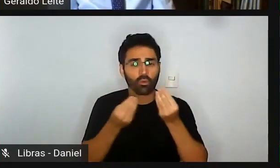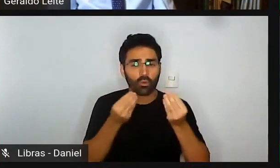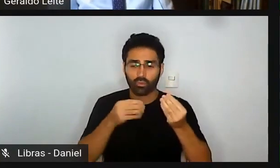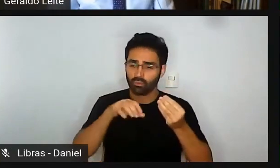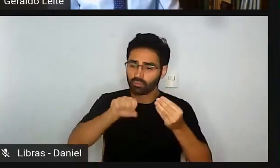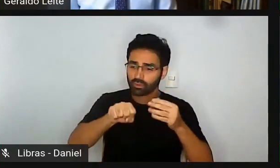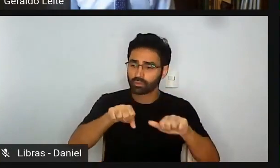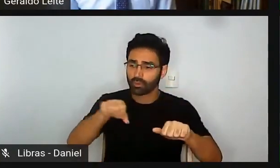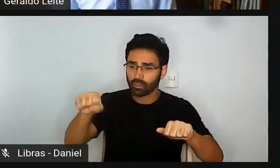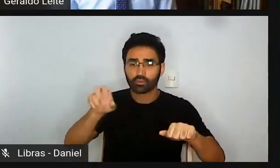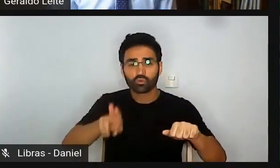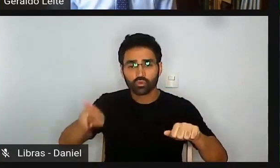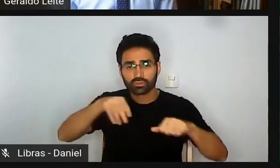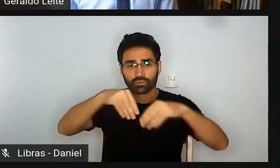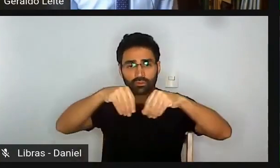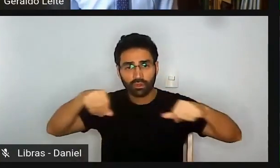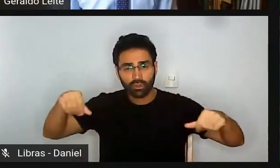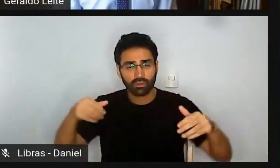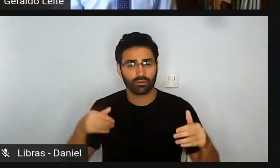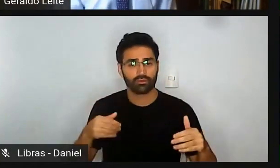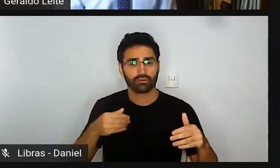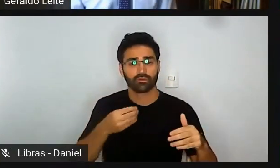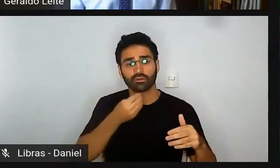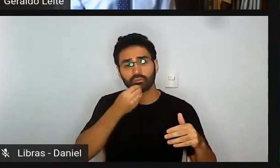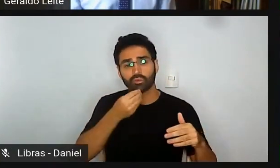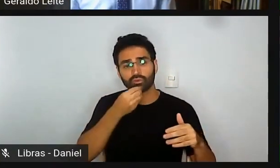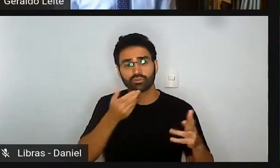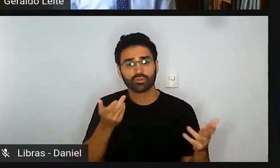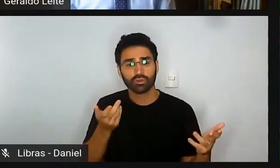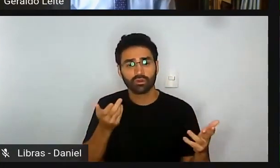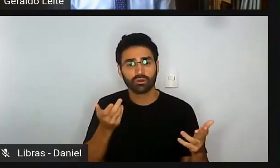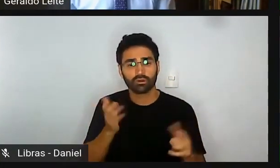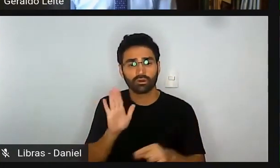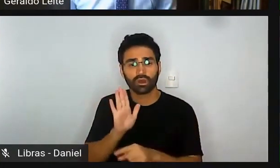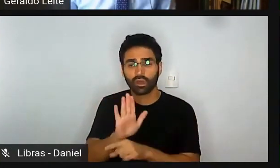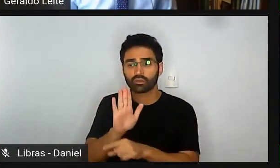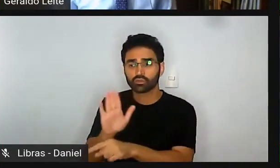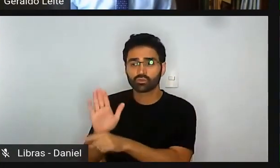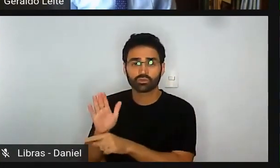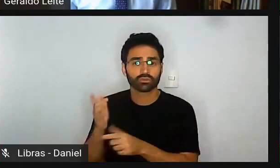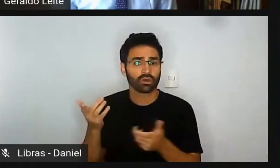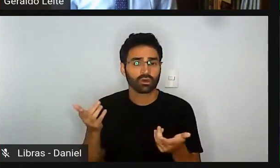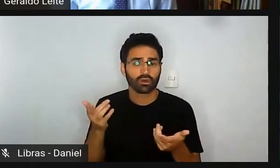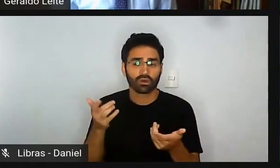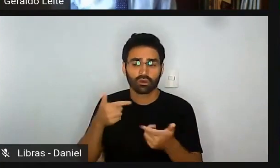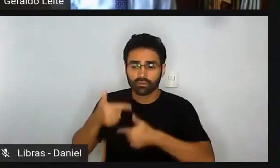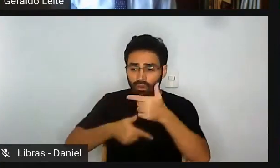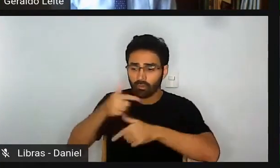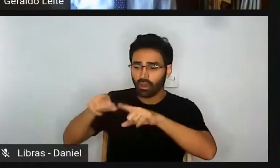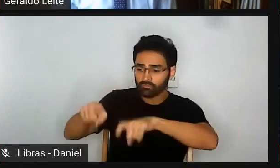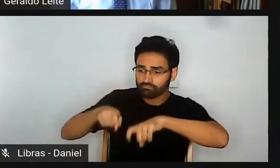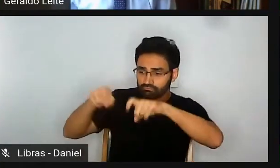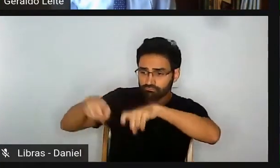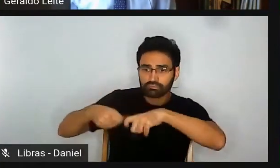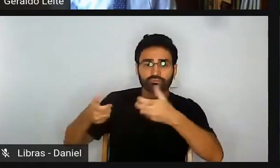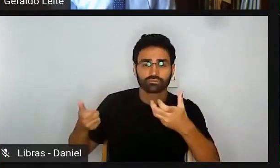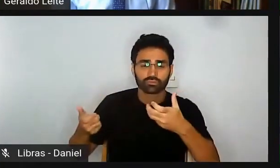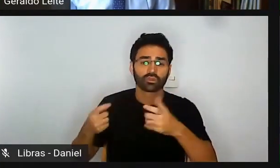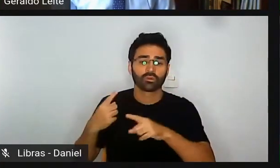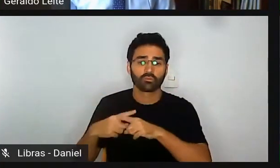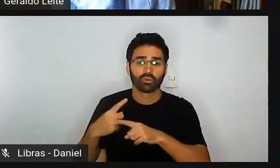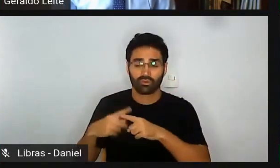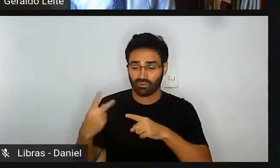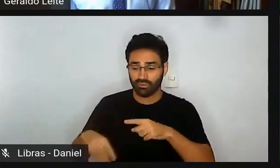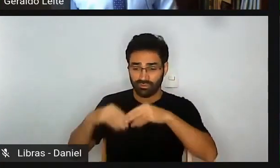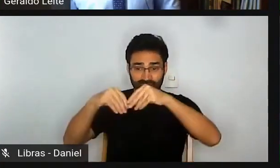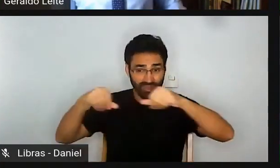existente, inclusive favorecer uma ocupação de pequenos e médios produtores. Afinal de contas, terra aqui no Brasil